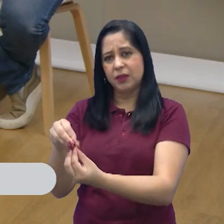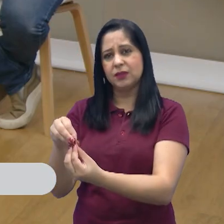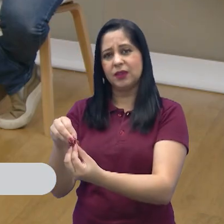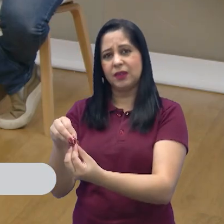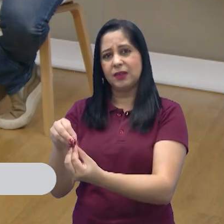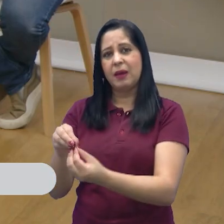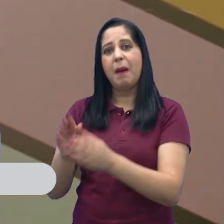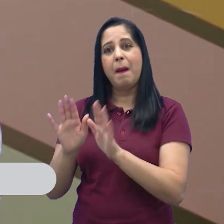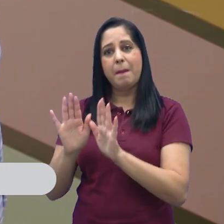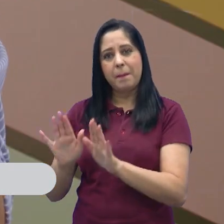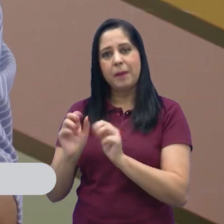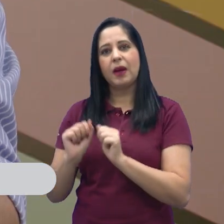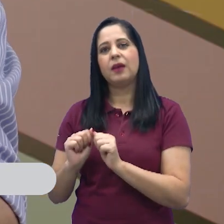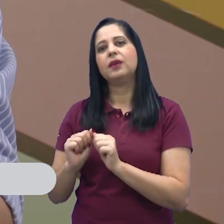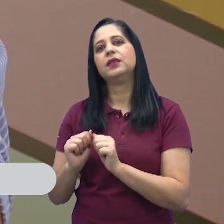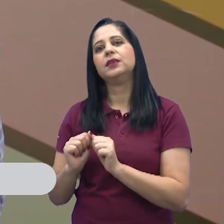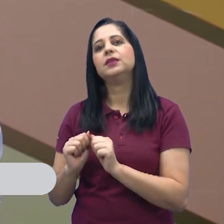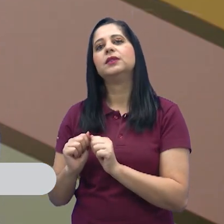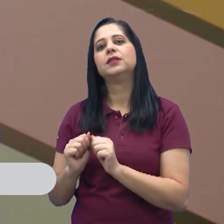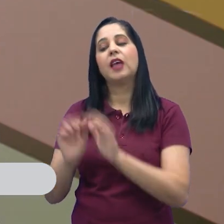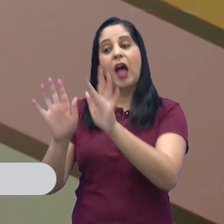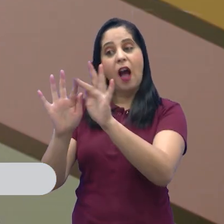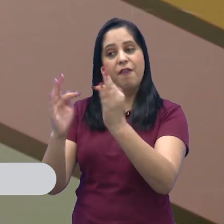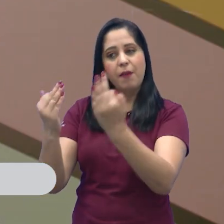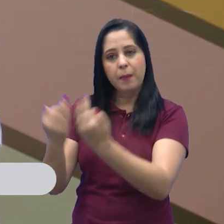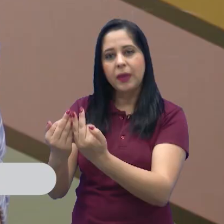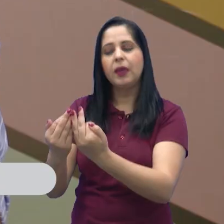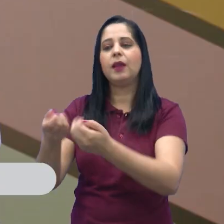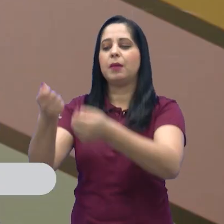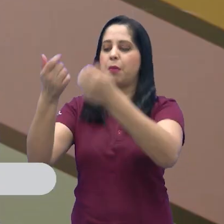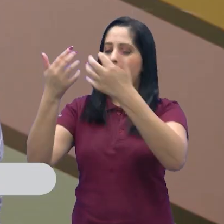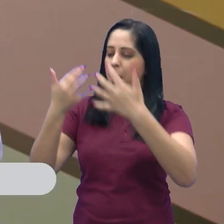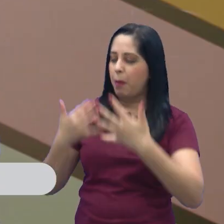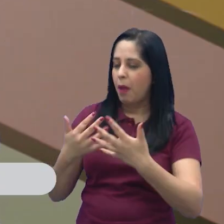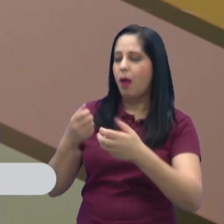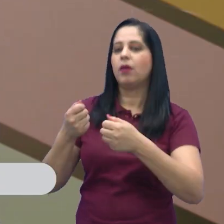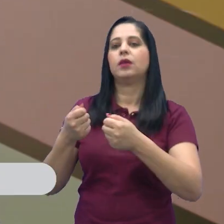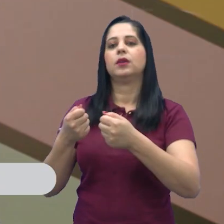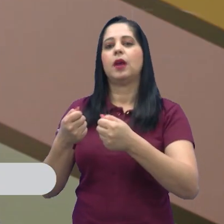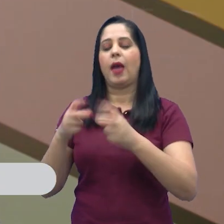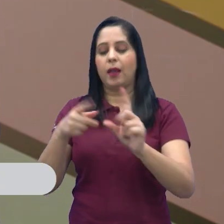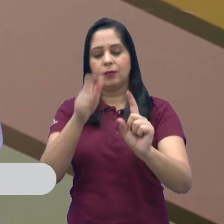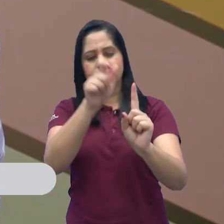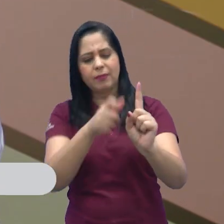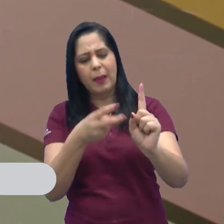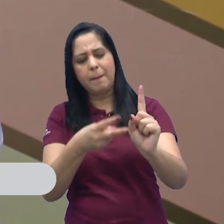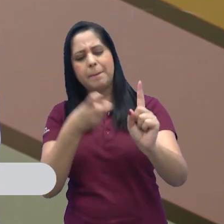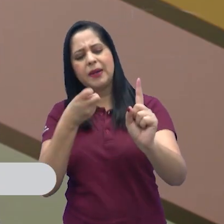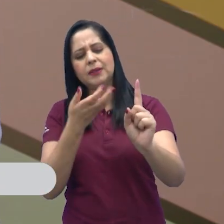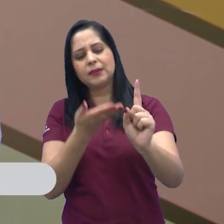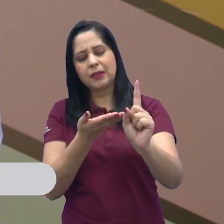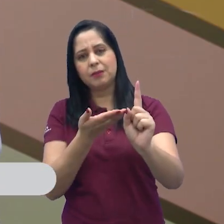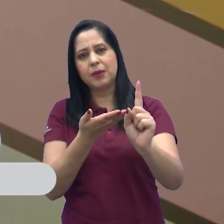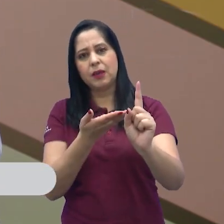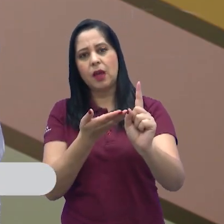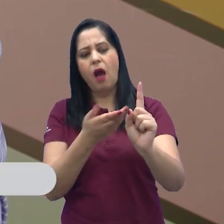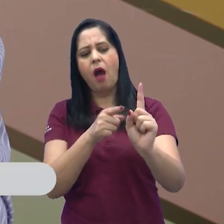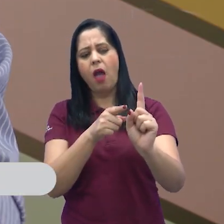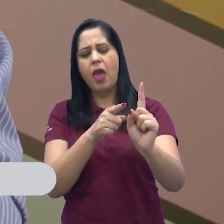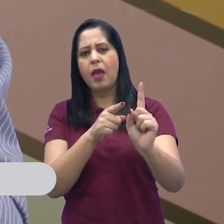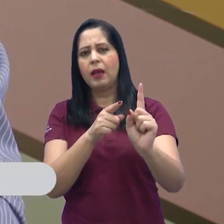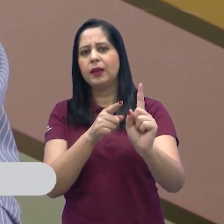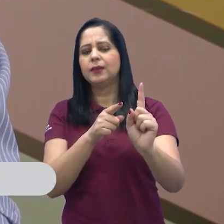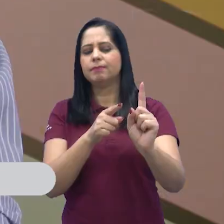ela falando, ela ouvindo, ela começa a perceber que algumas transformações precisam